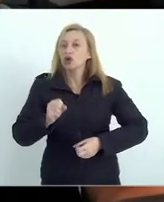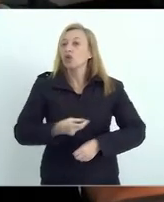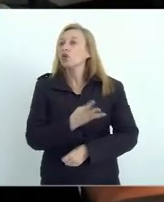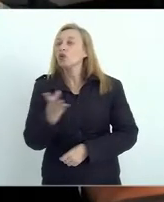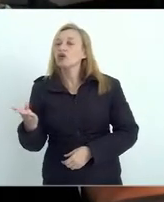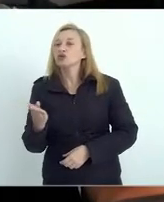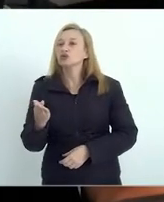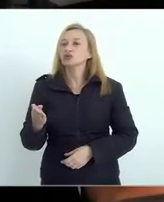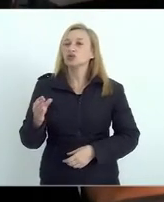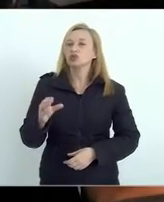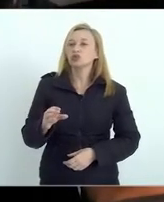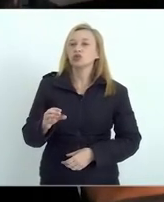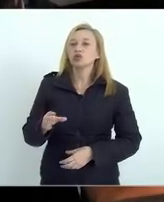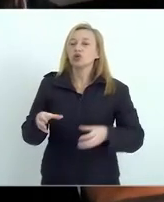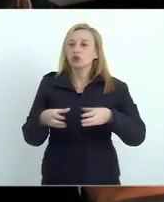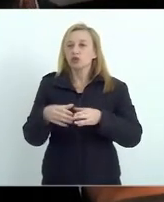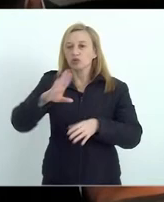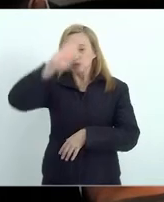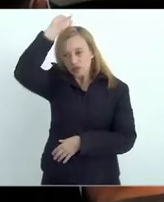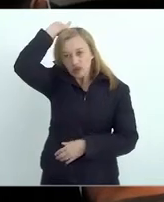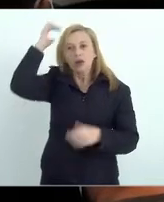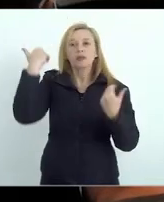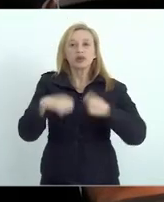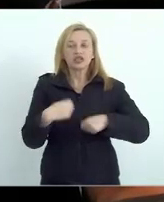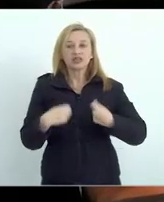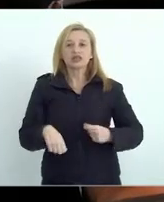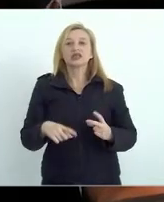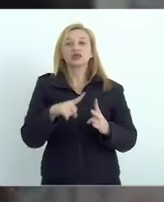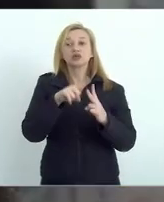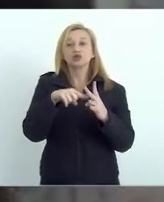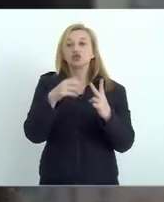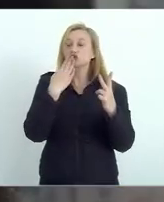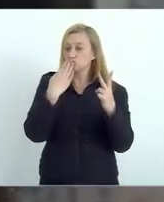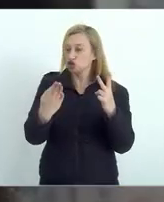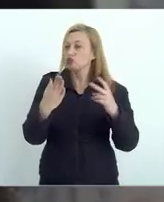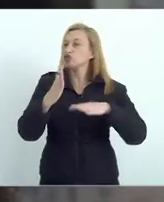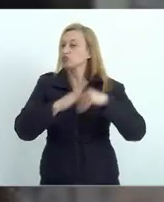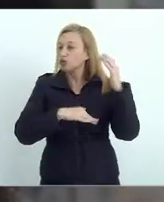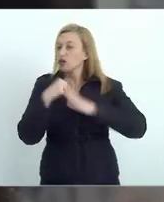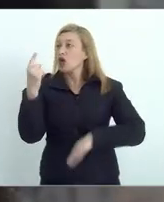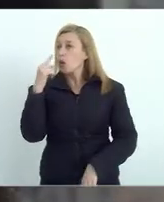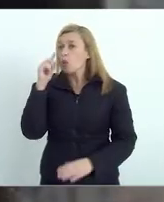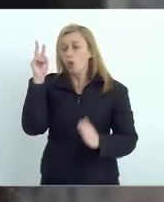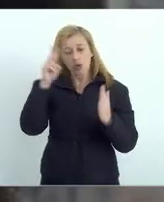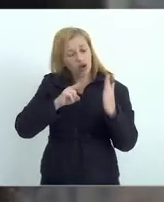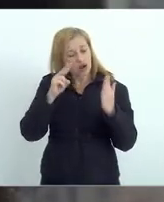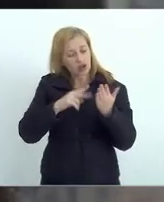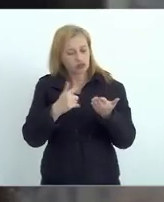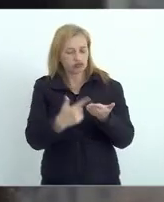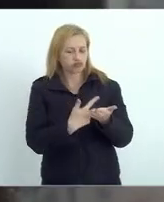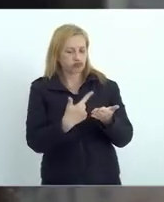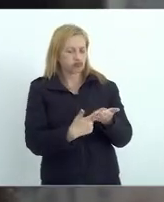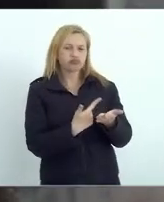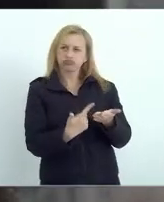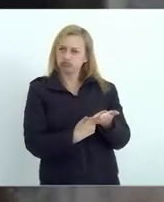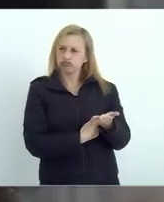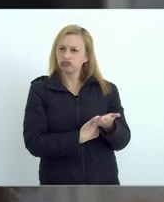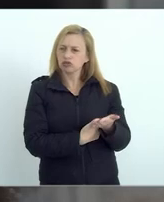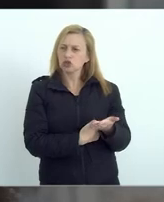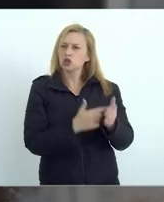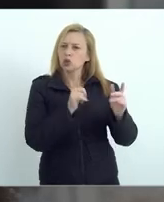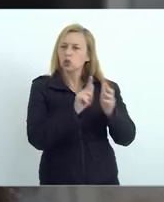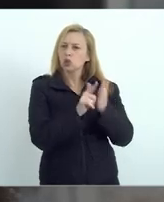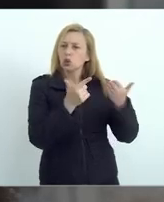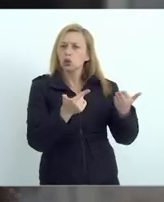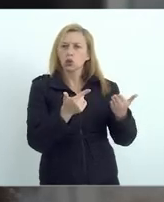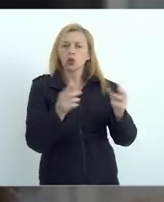o corpo de bombeiro precisa desses profissionais né Eu li em uma reportagem é que